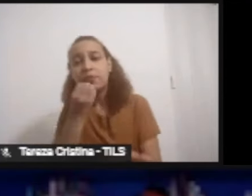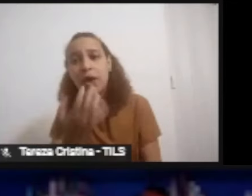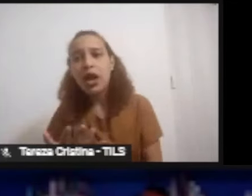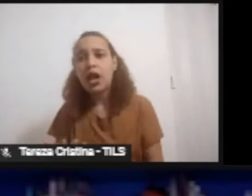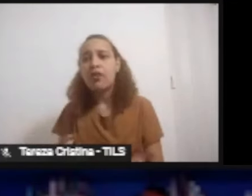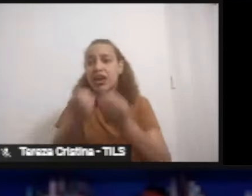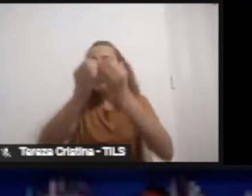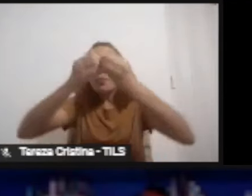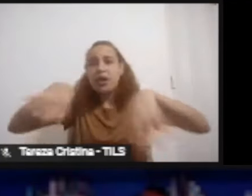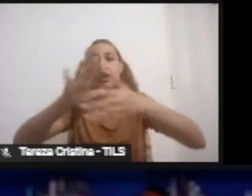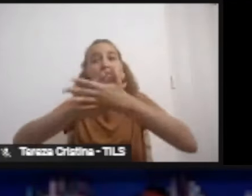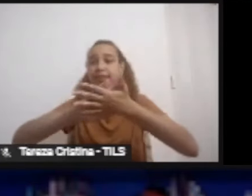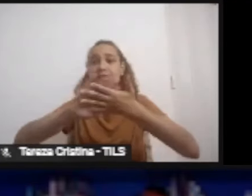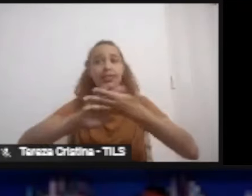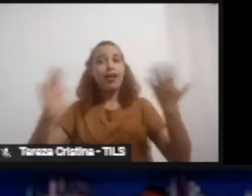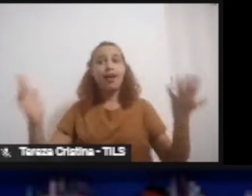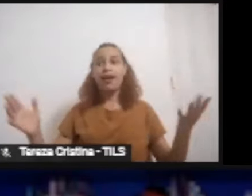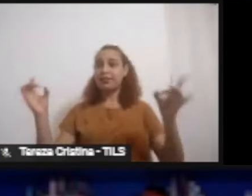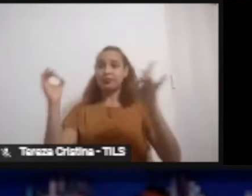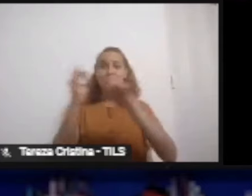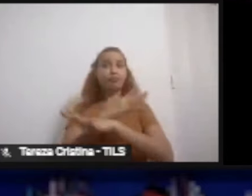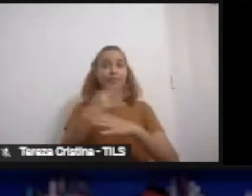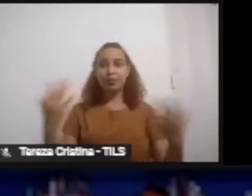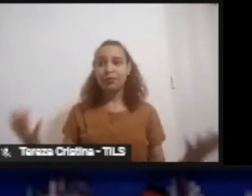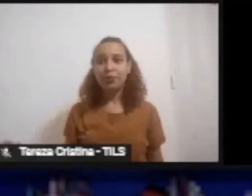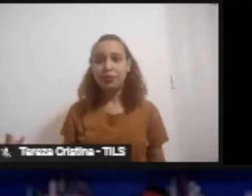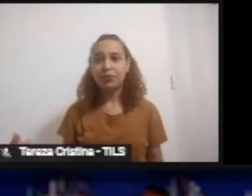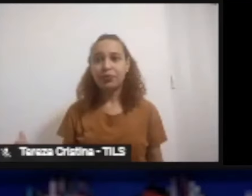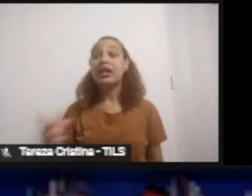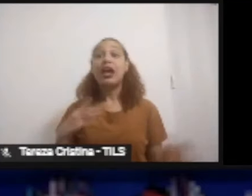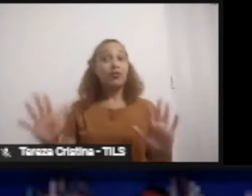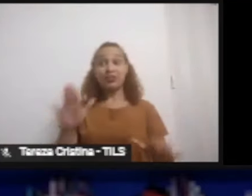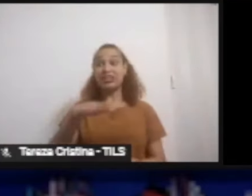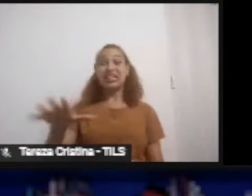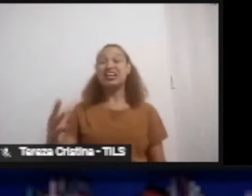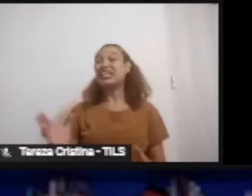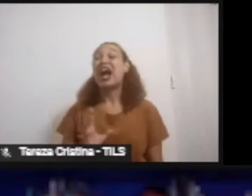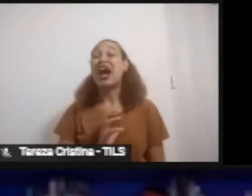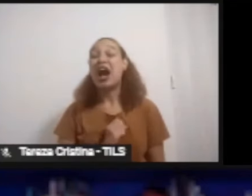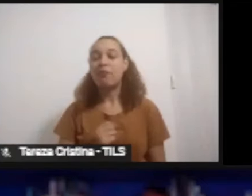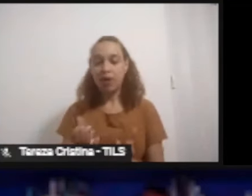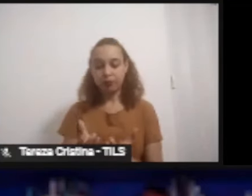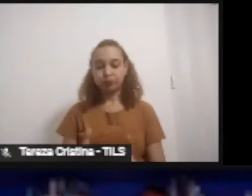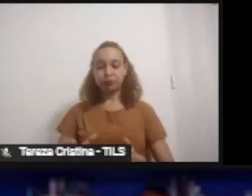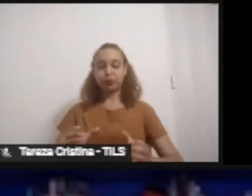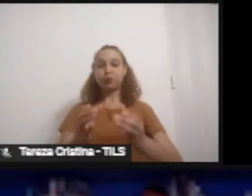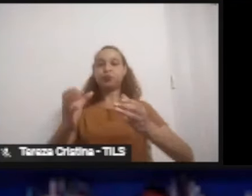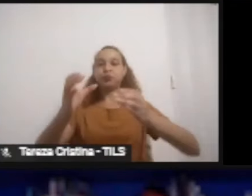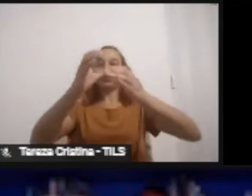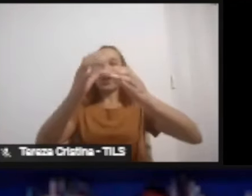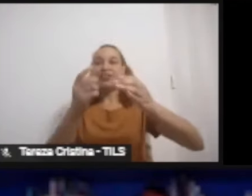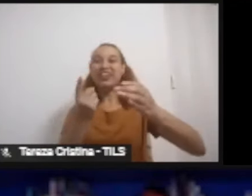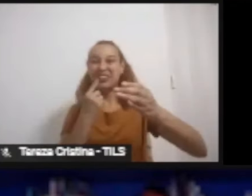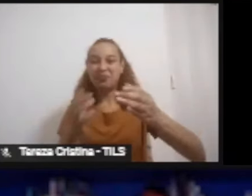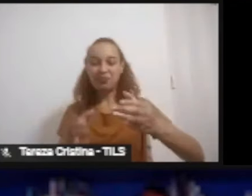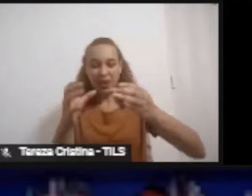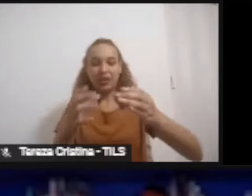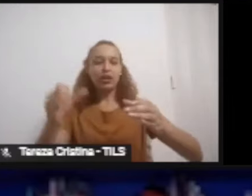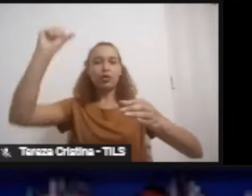ali, vai ser o bichinho da criança. Tem uma garrafa pet, criança adora garrafa pet quando você bota purpurina dentro e ficar